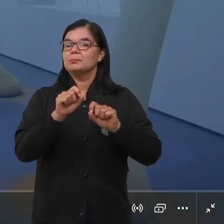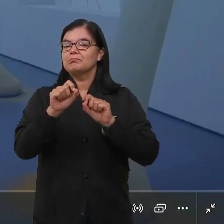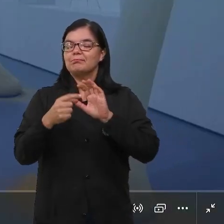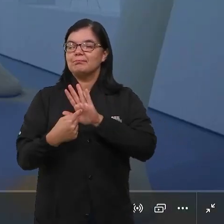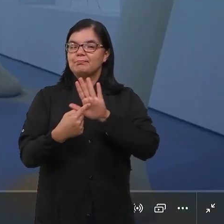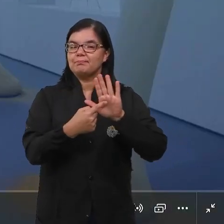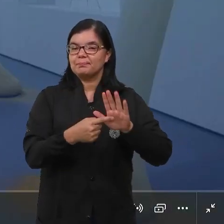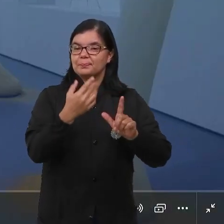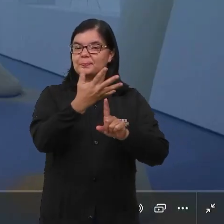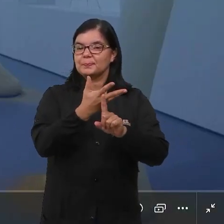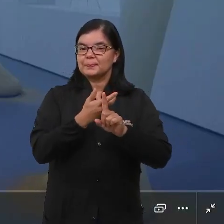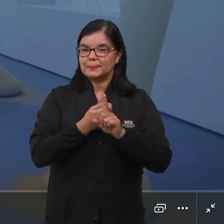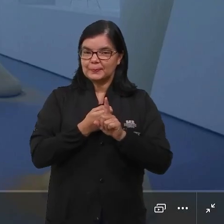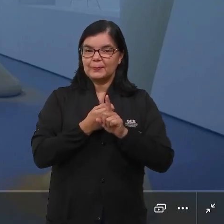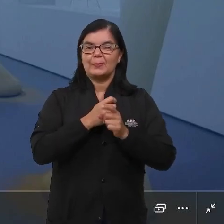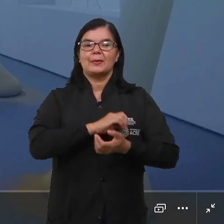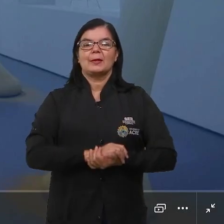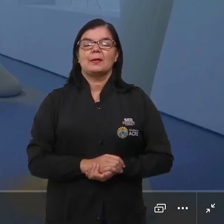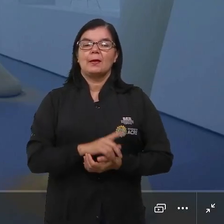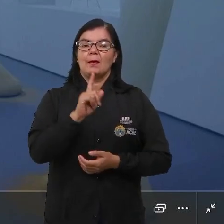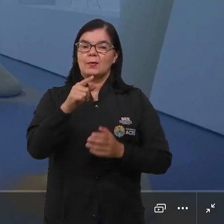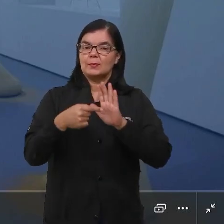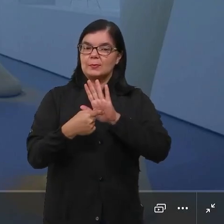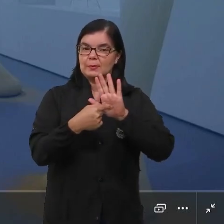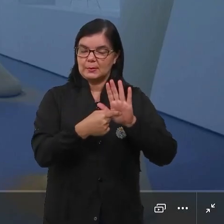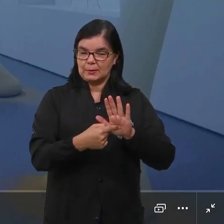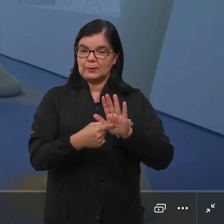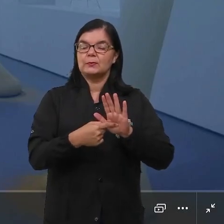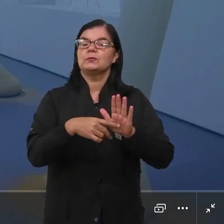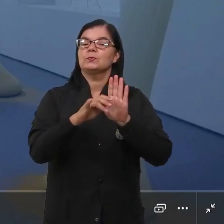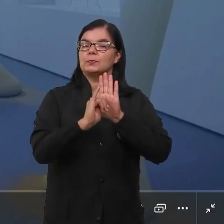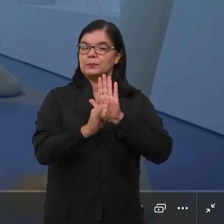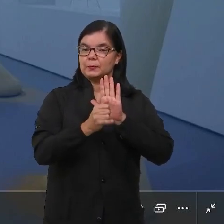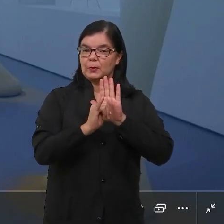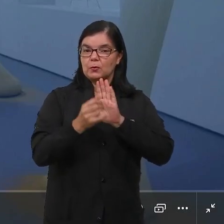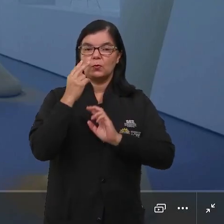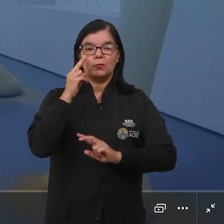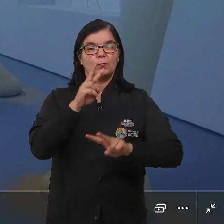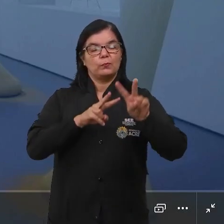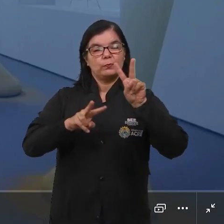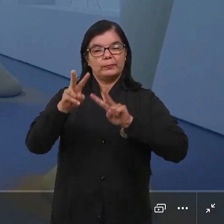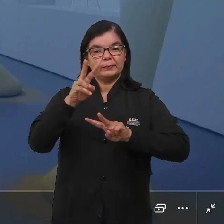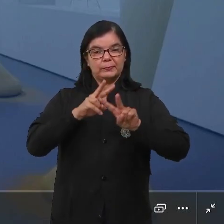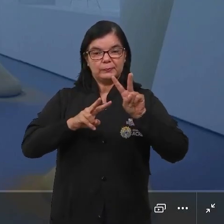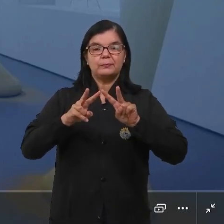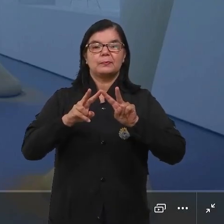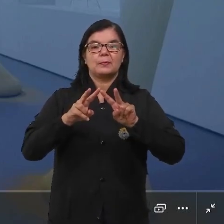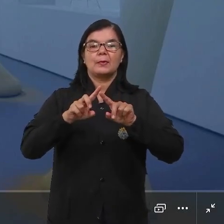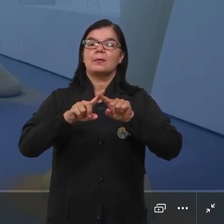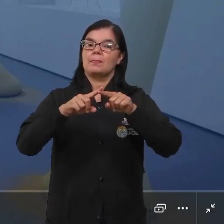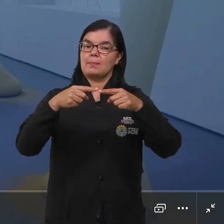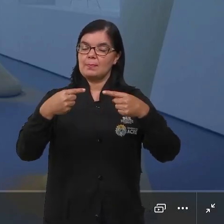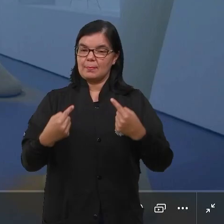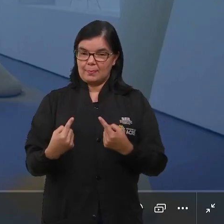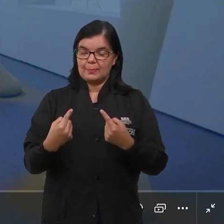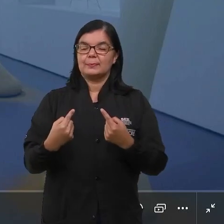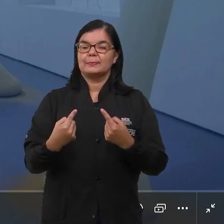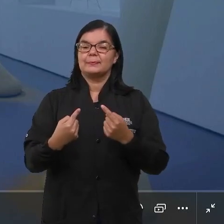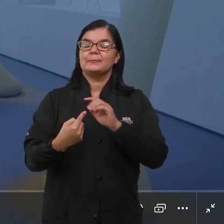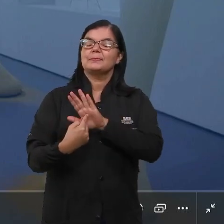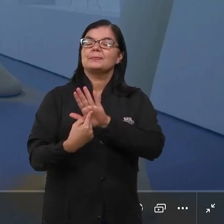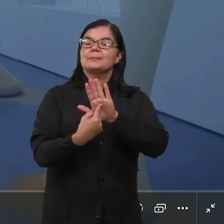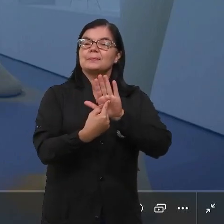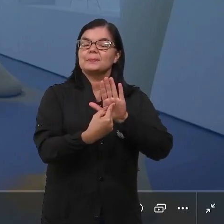uma exposição artística, né? Ela é uma exposição com uma narrativa visual e